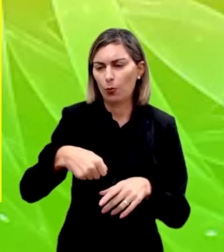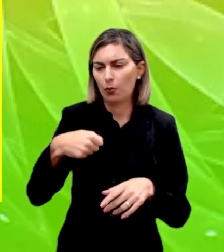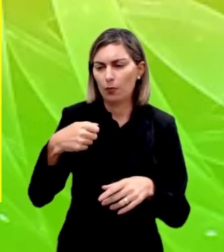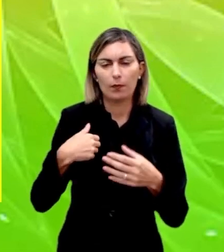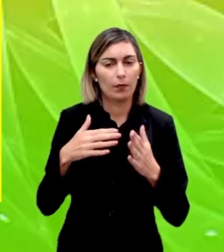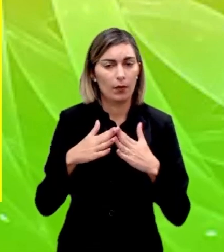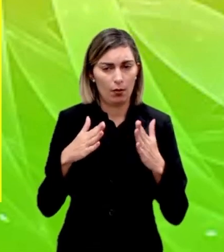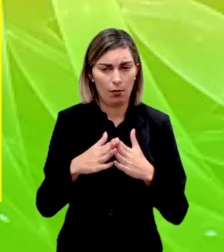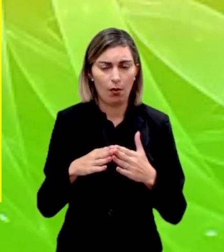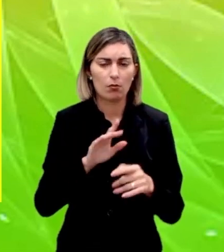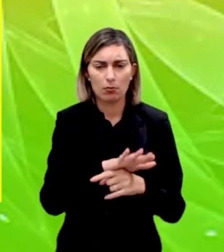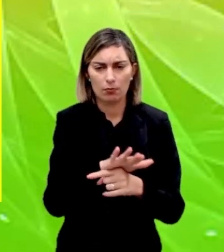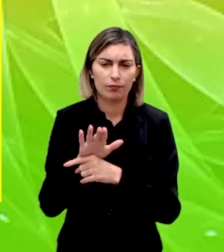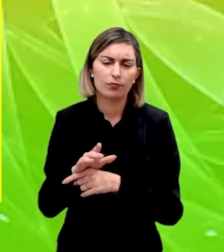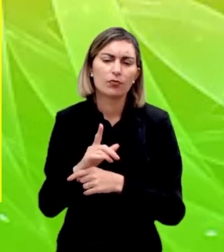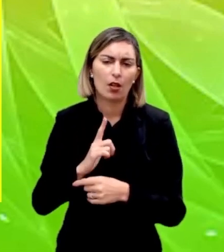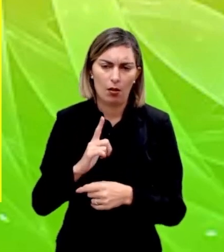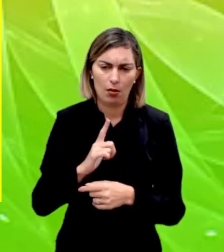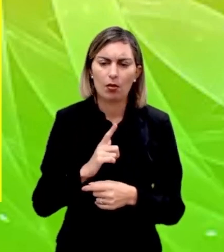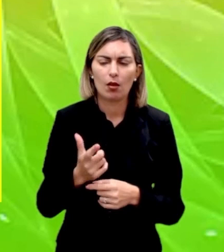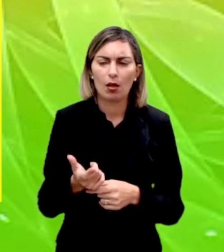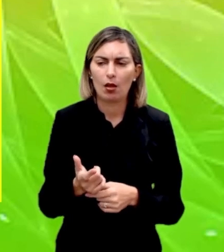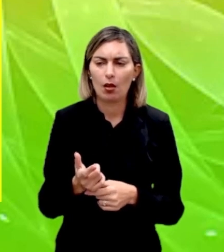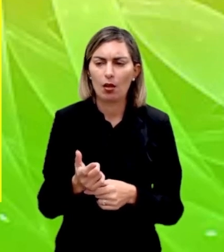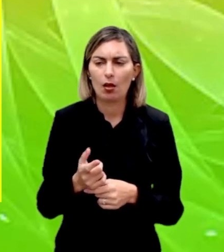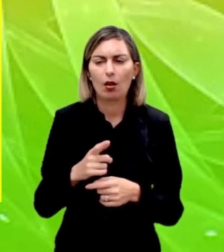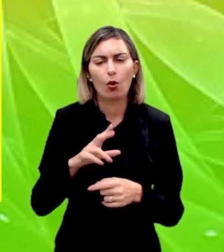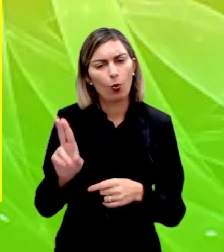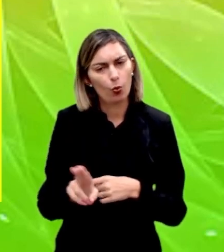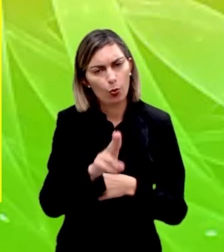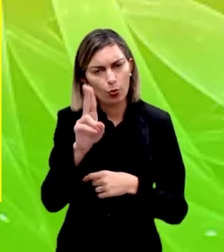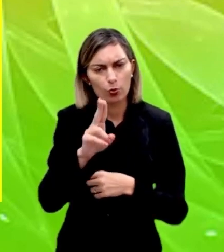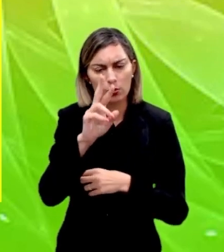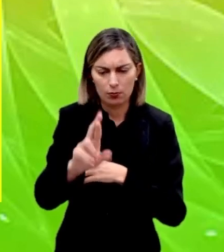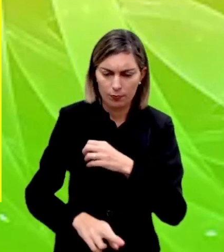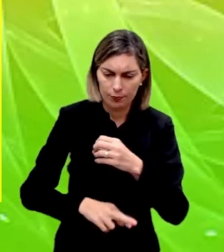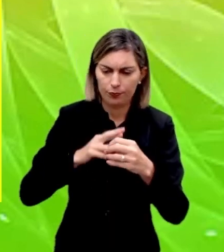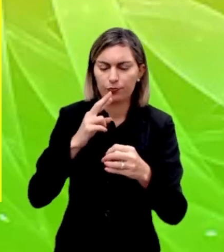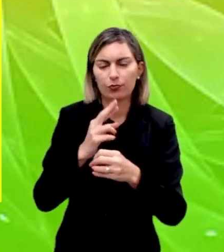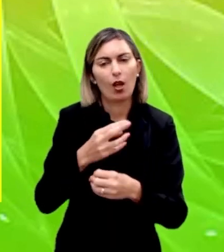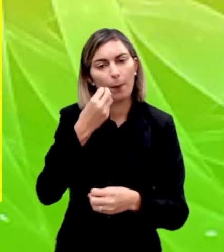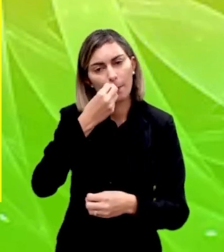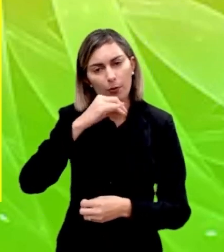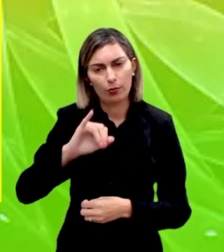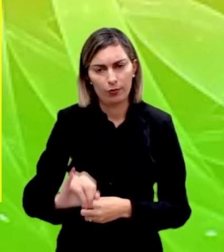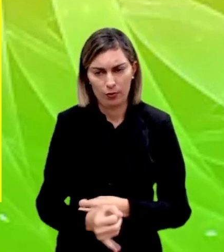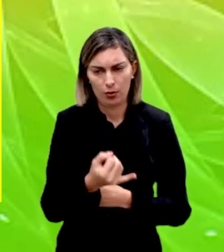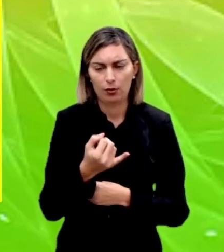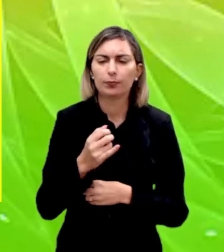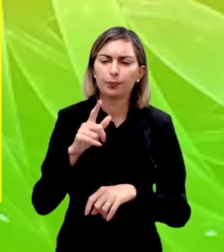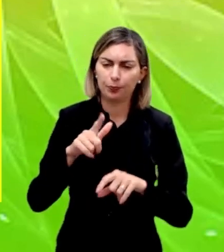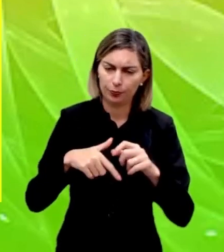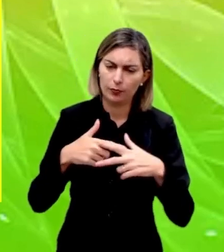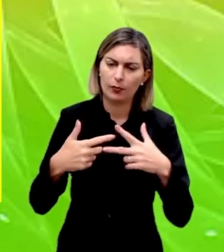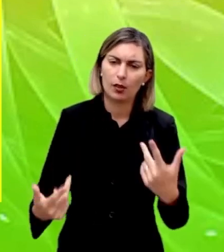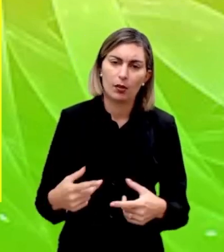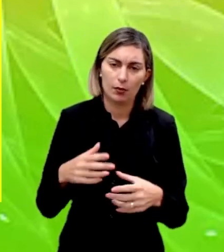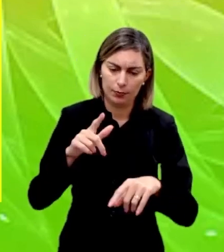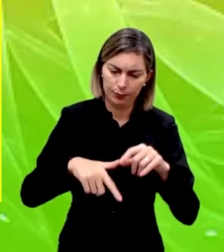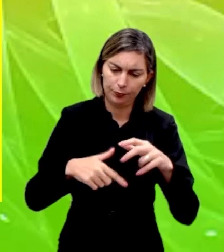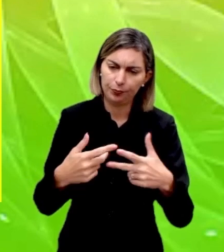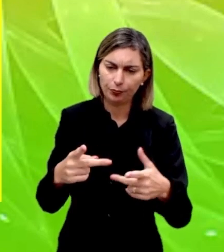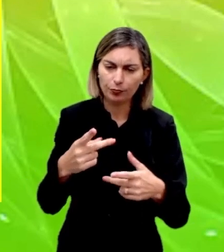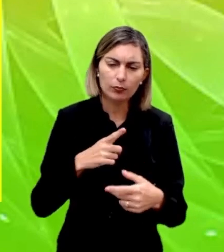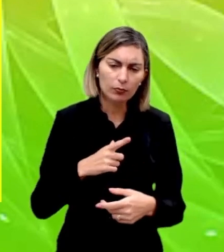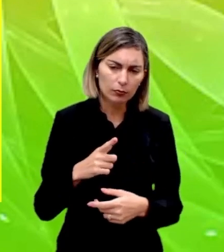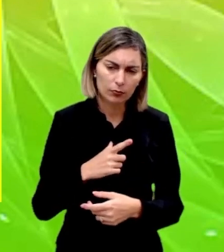contribuindo. Recicle, reutilize e reaproveite. O material plástico que você tiver em casa, que